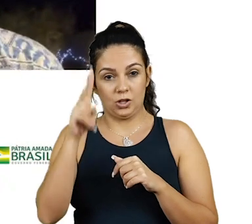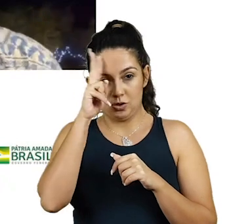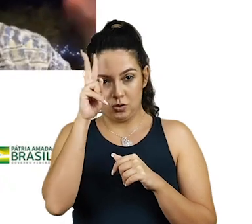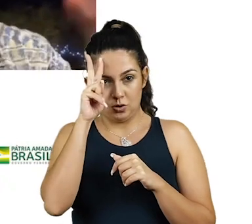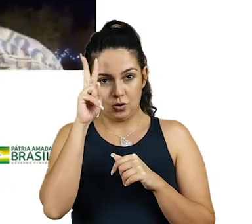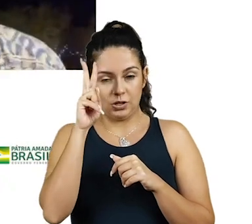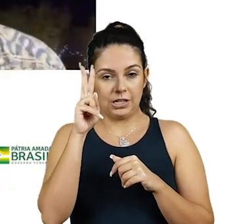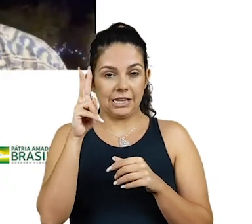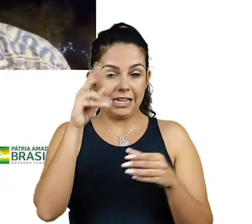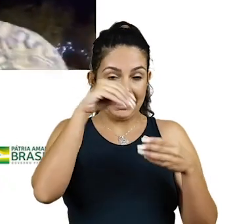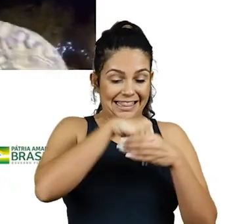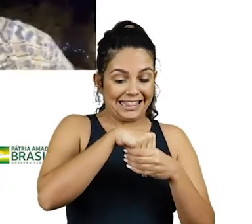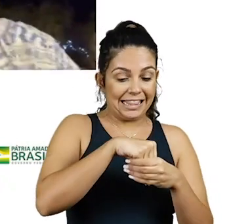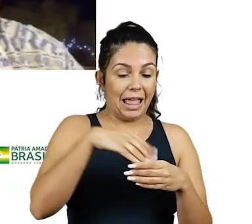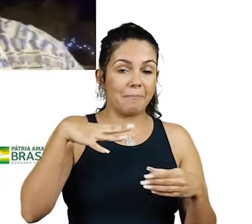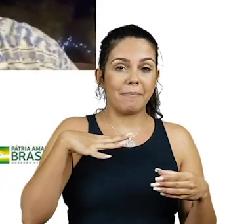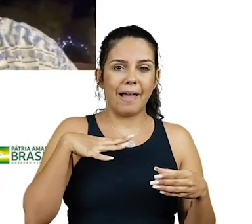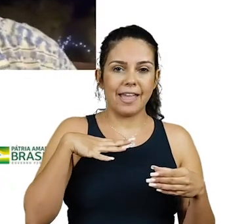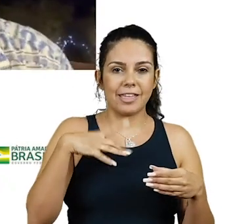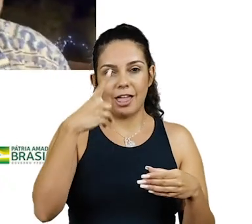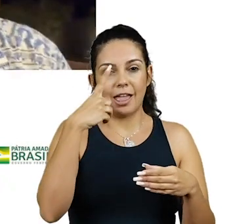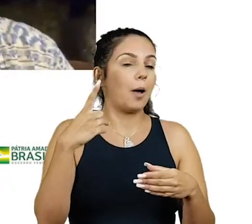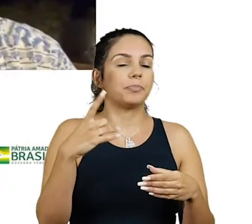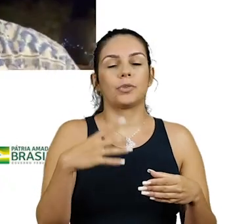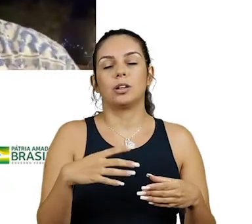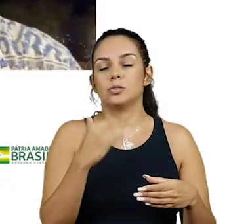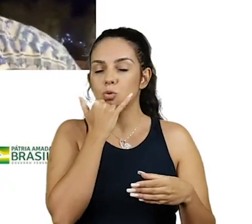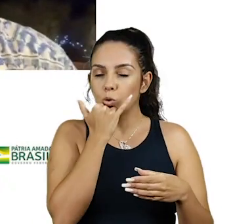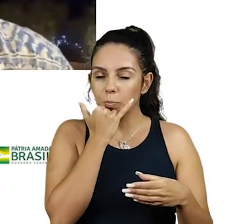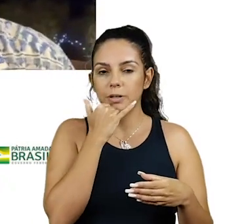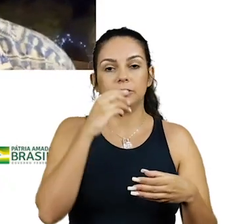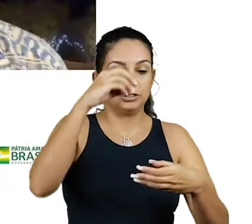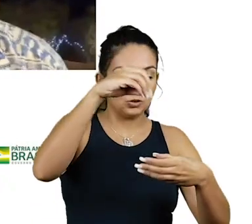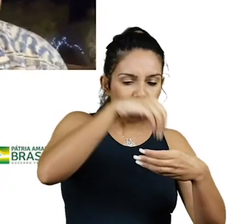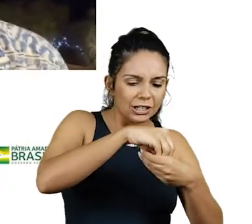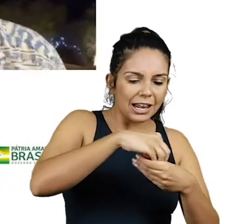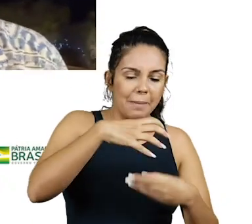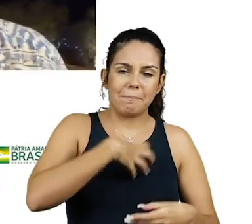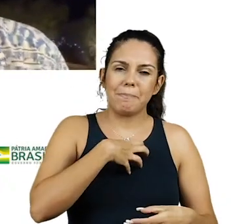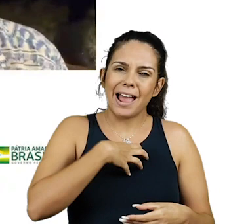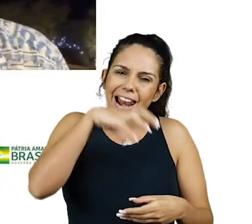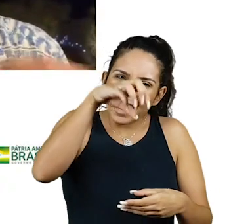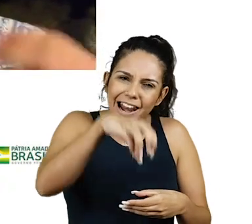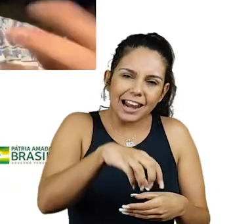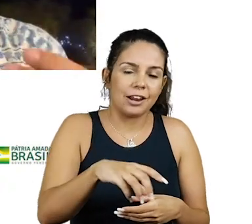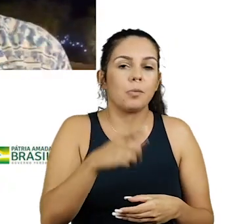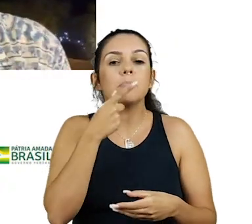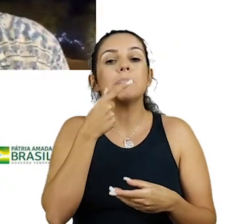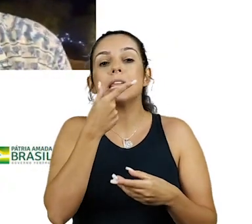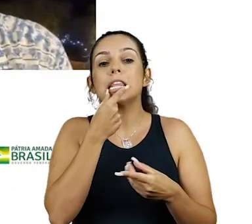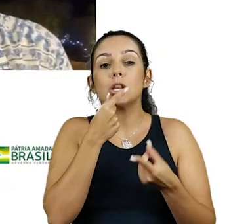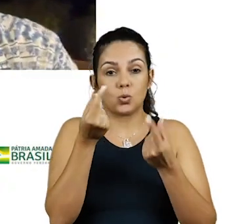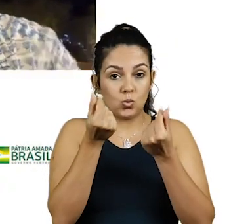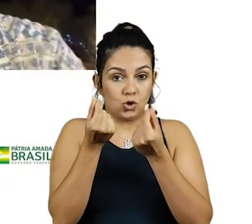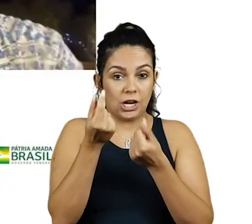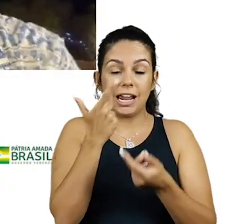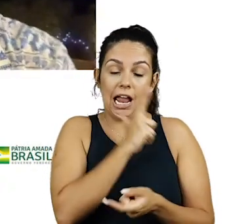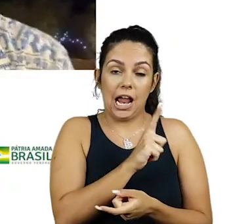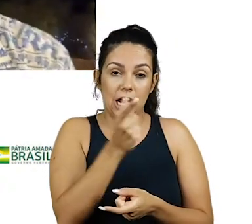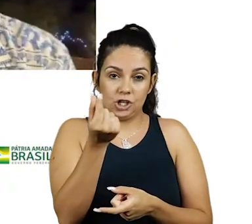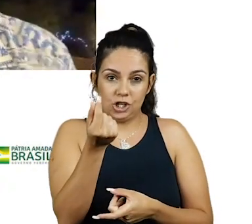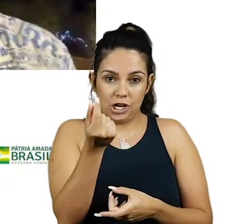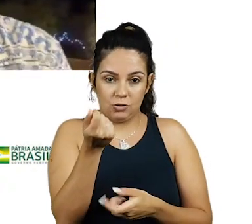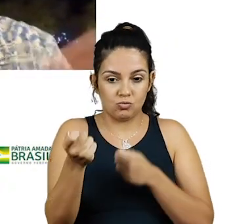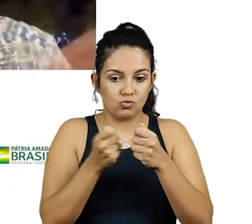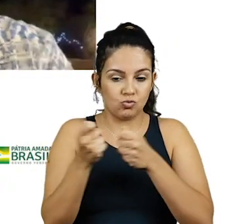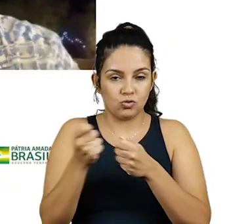história que se passa no interior da Bahia, de um menino do sertão, que ganha dinheiro juntando castanha de